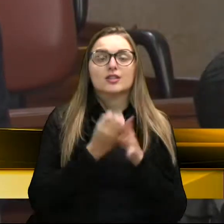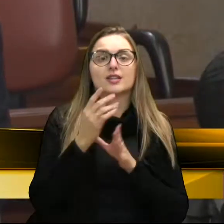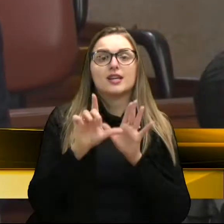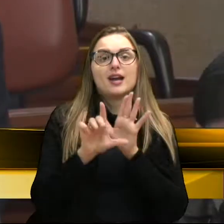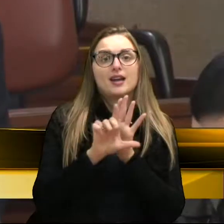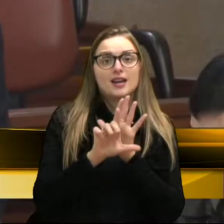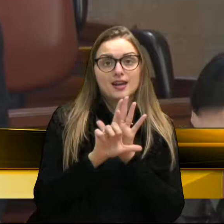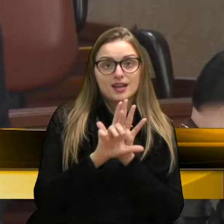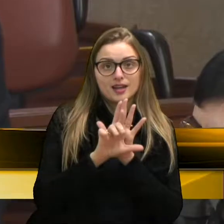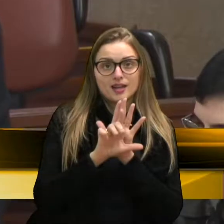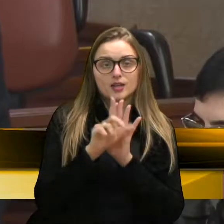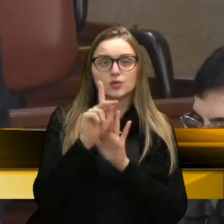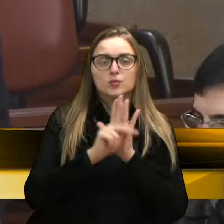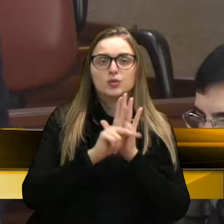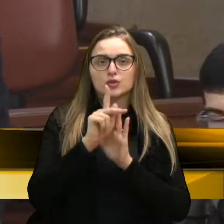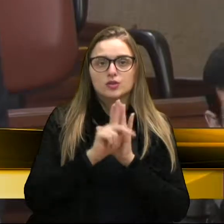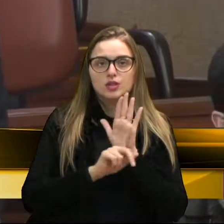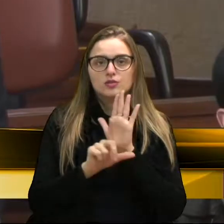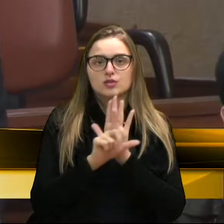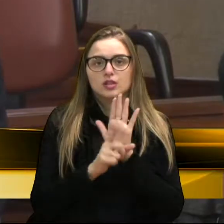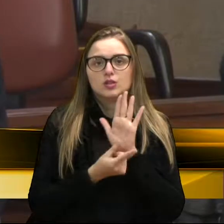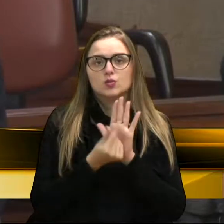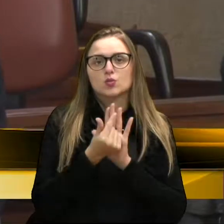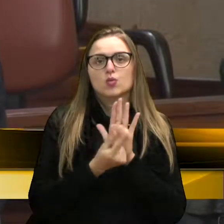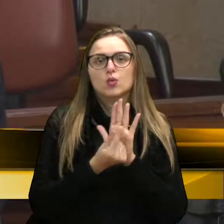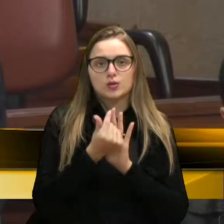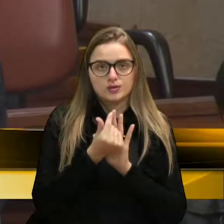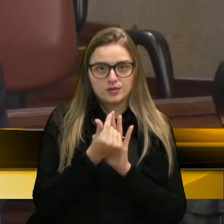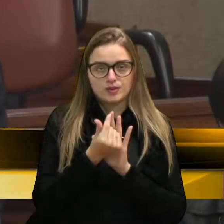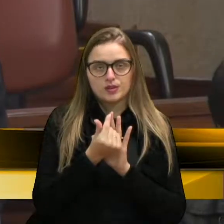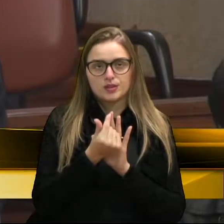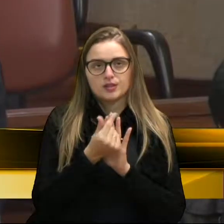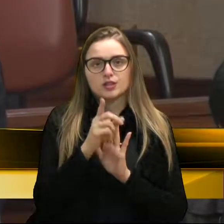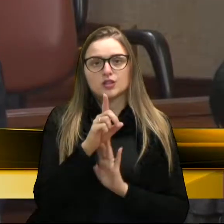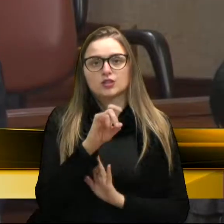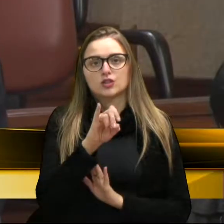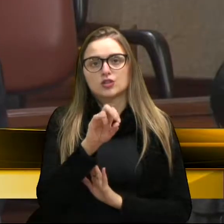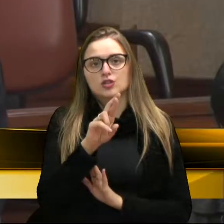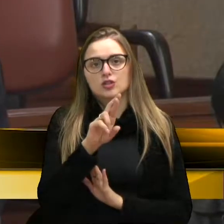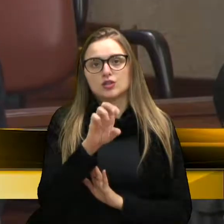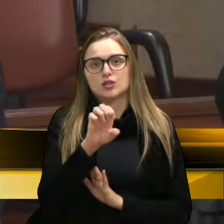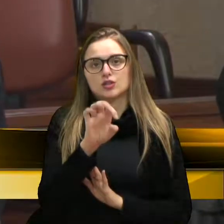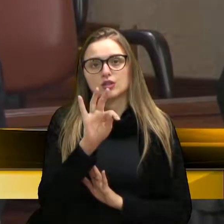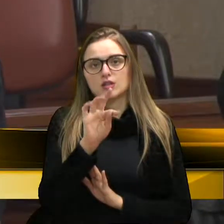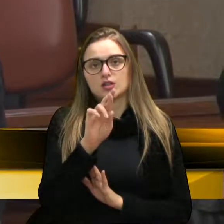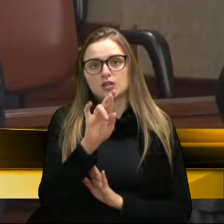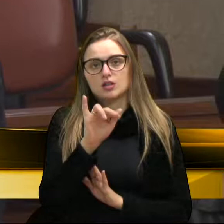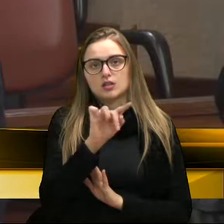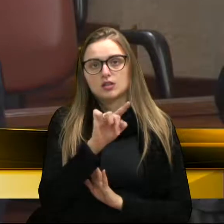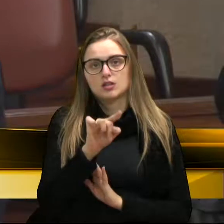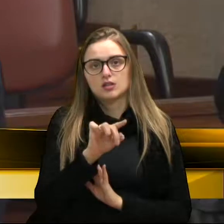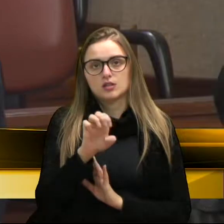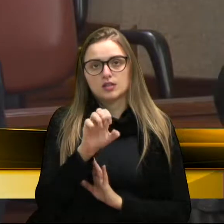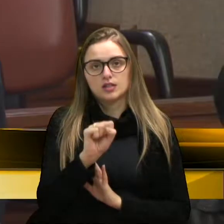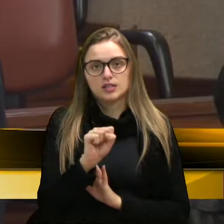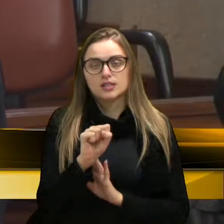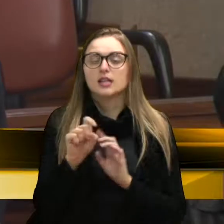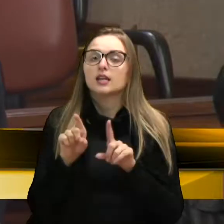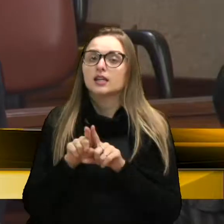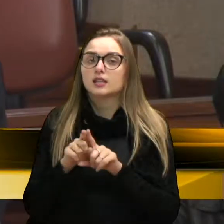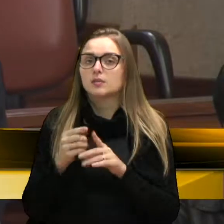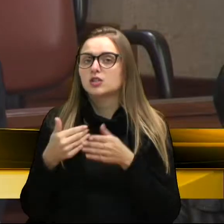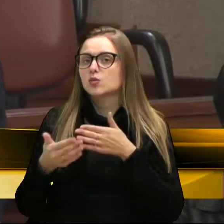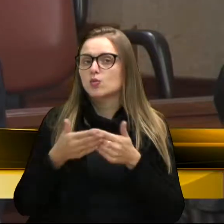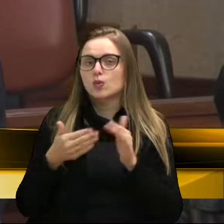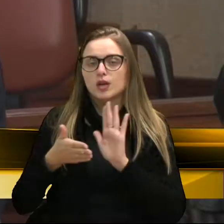diretrizes do projeto de lei de diretrizes orçamentárias e a iniciativa das propostas de orçamento apresentadas